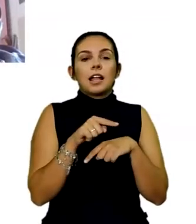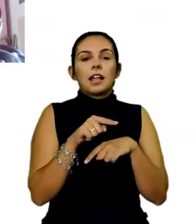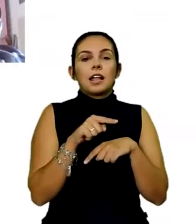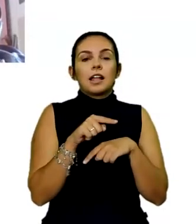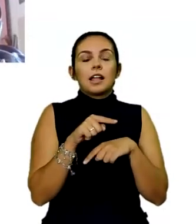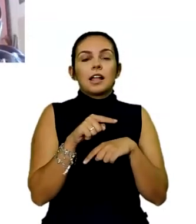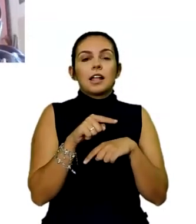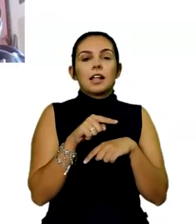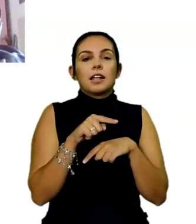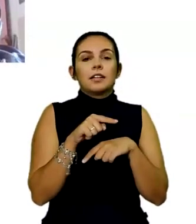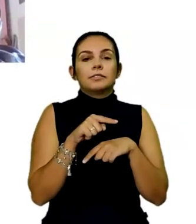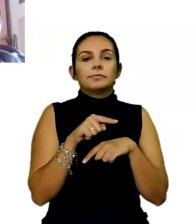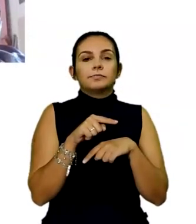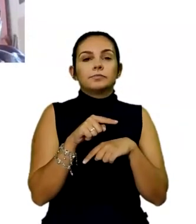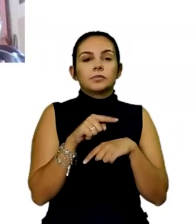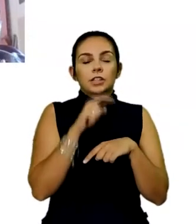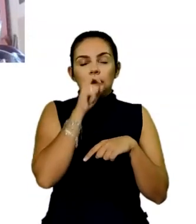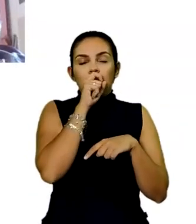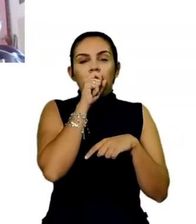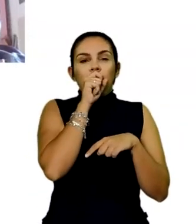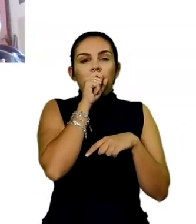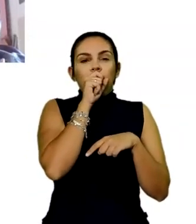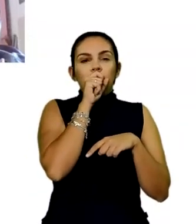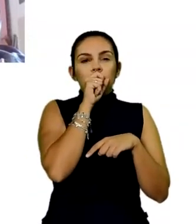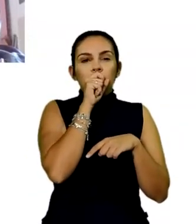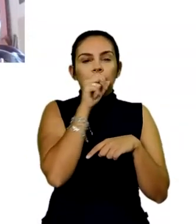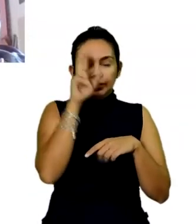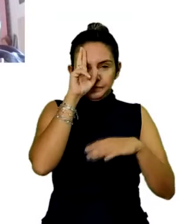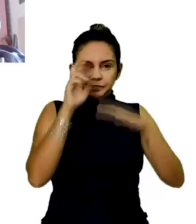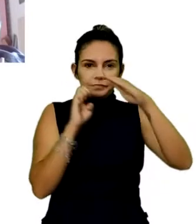é um empresário, ele faz